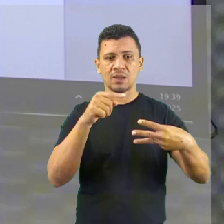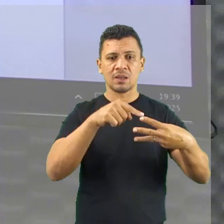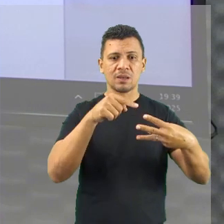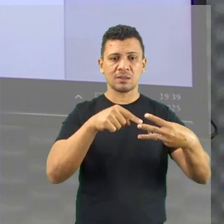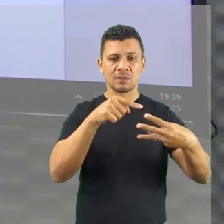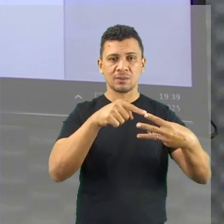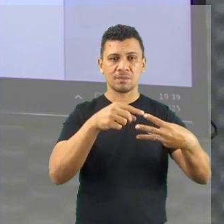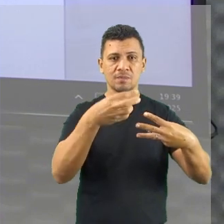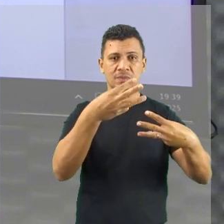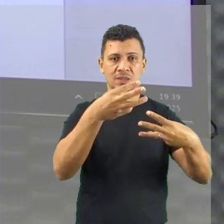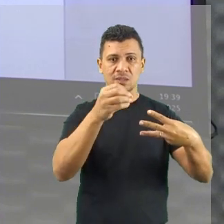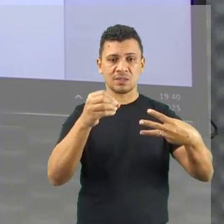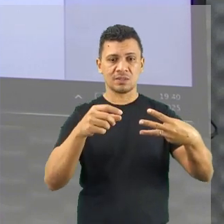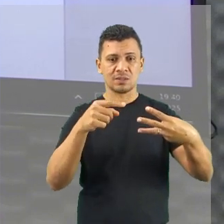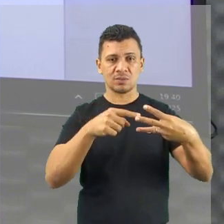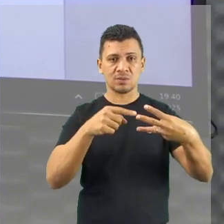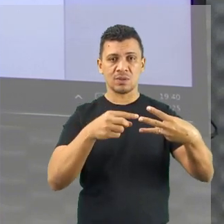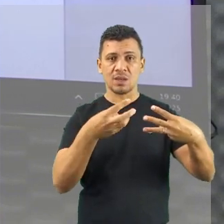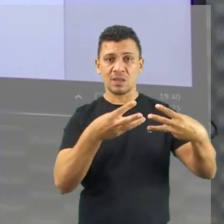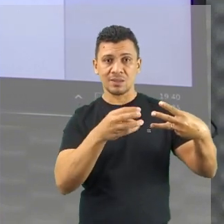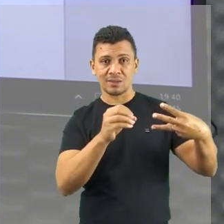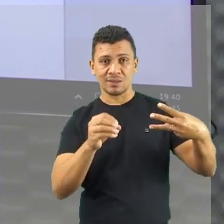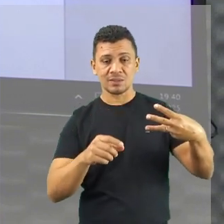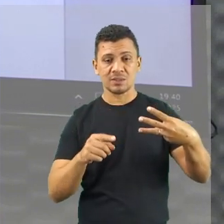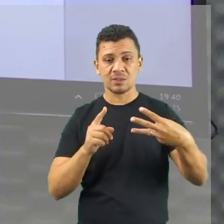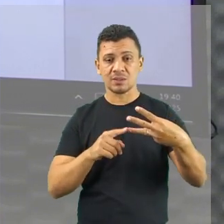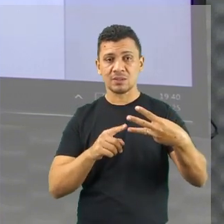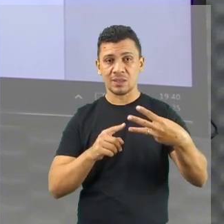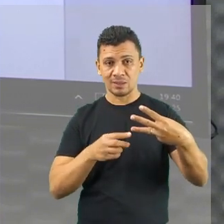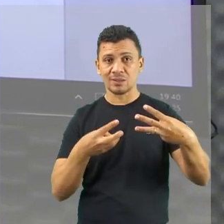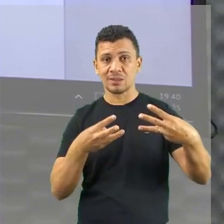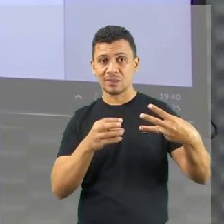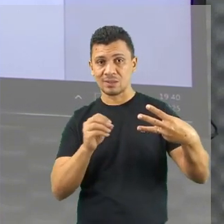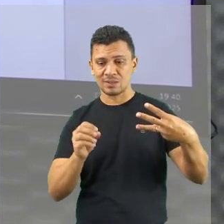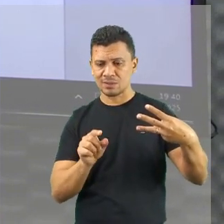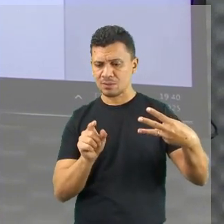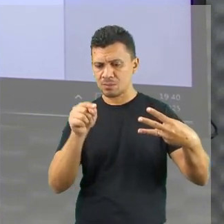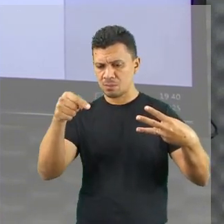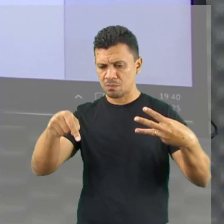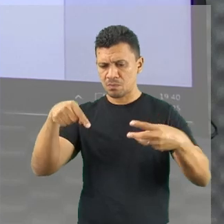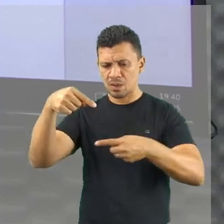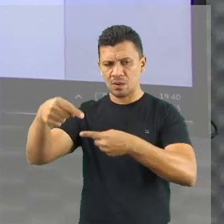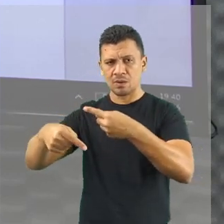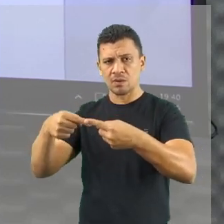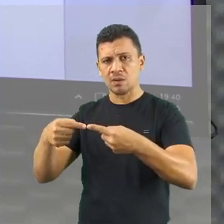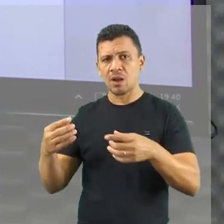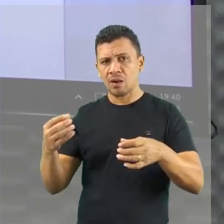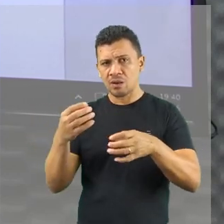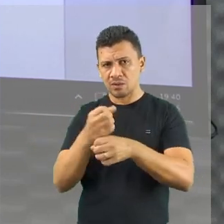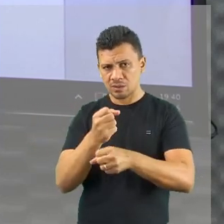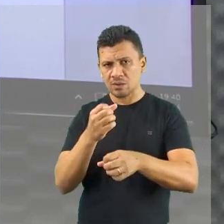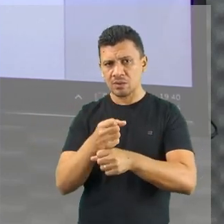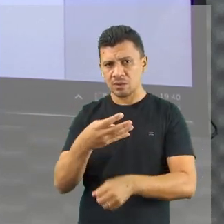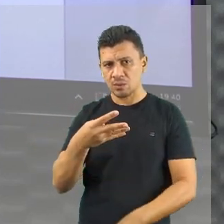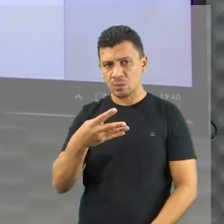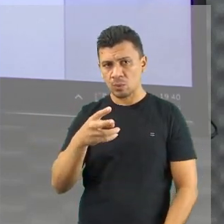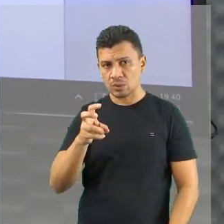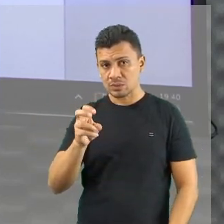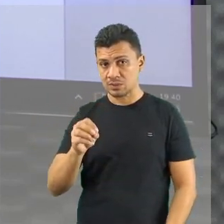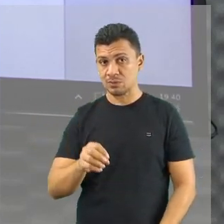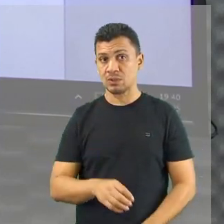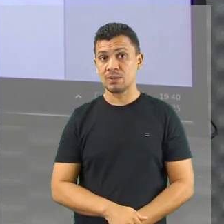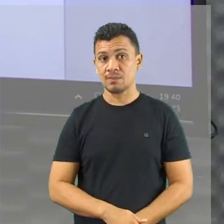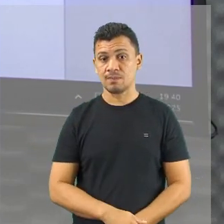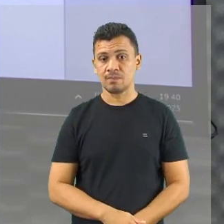300. Aqui é 300. E aqui é 300. Será que isso vai dar 450? Bora